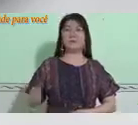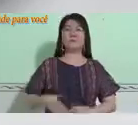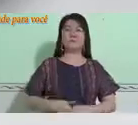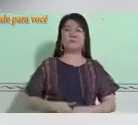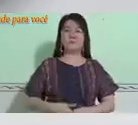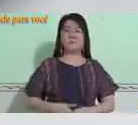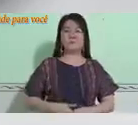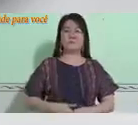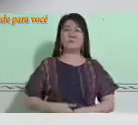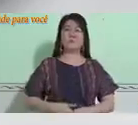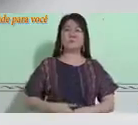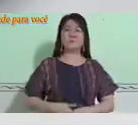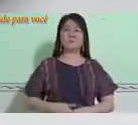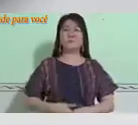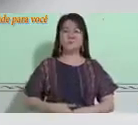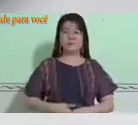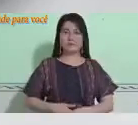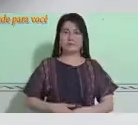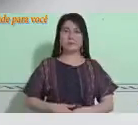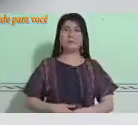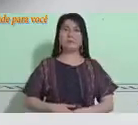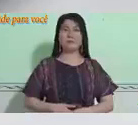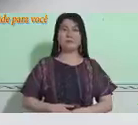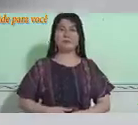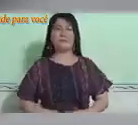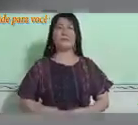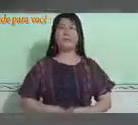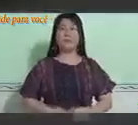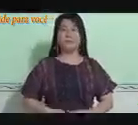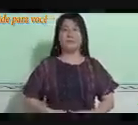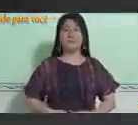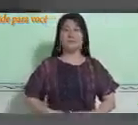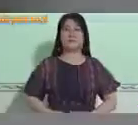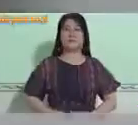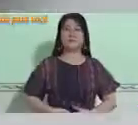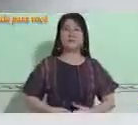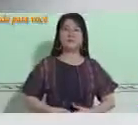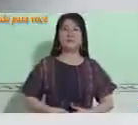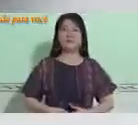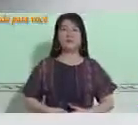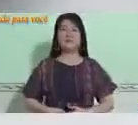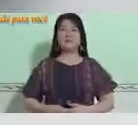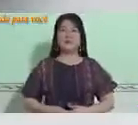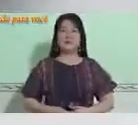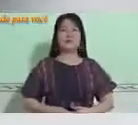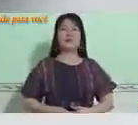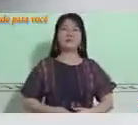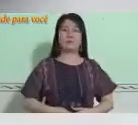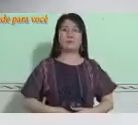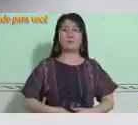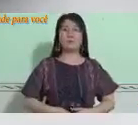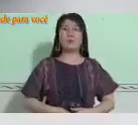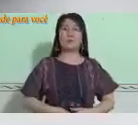Problemas agudos, uma causa comum de formigamento no rosto ou na cabeça, problemas dentários como pulpites, periodontites